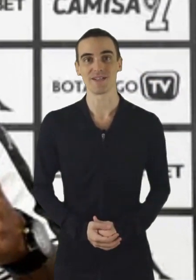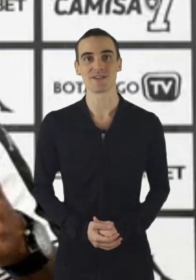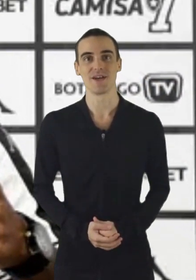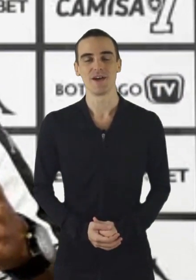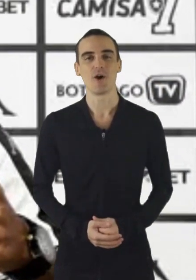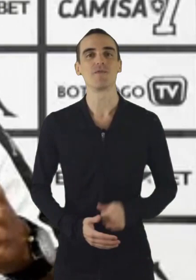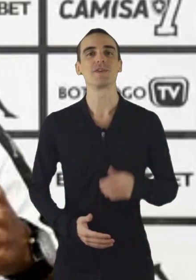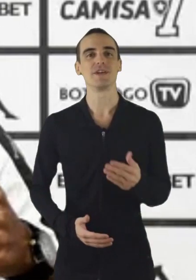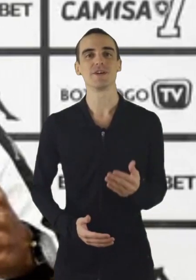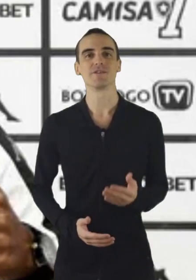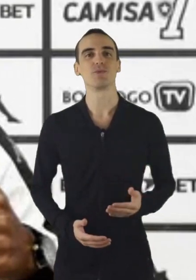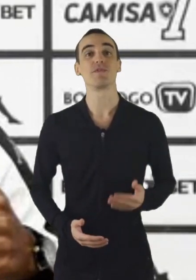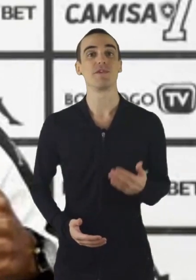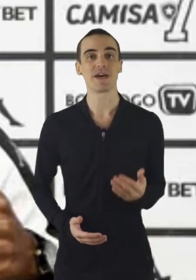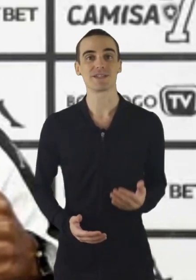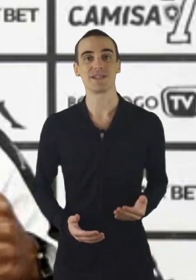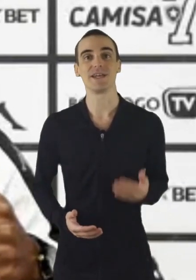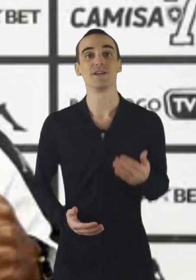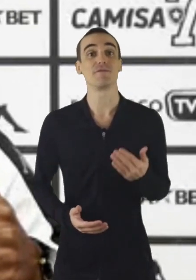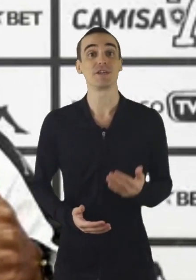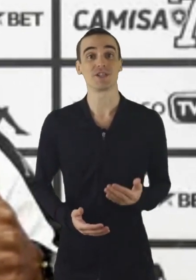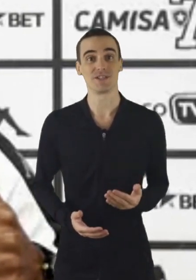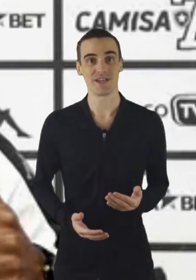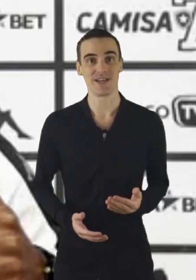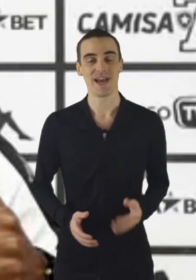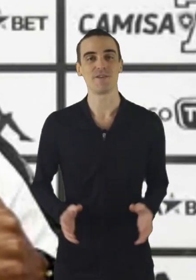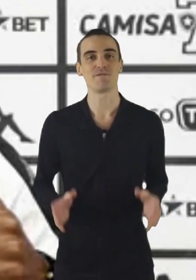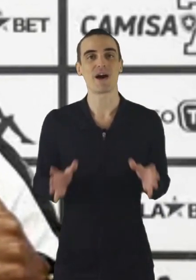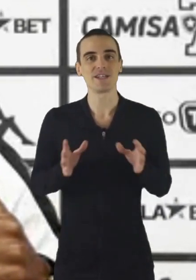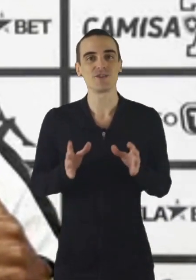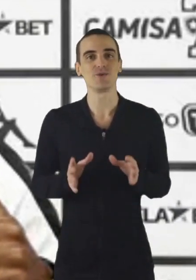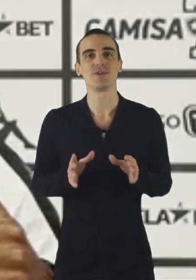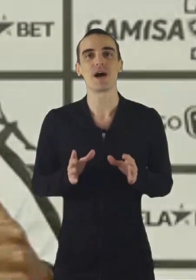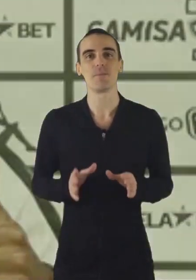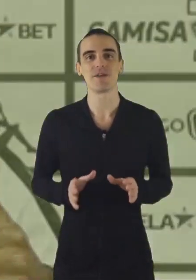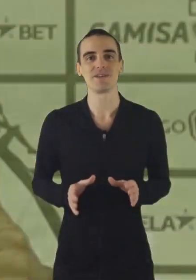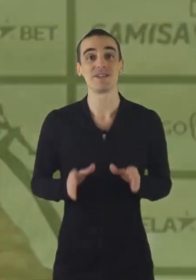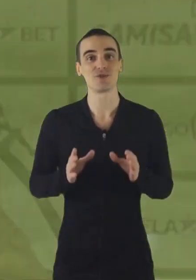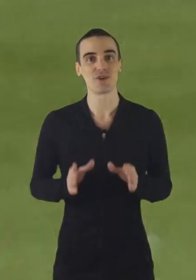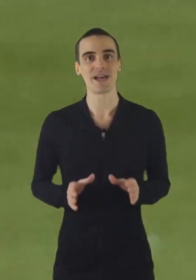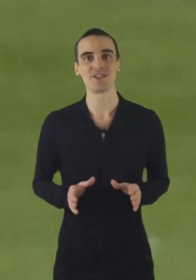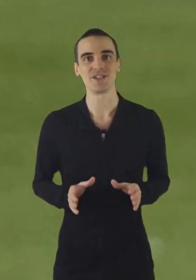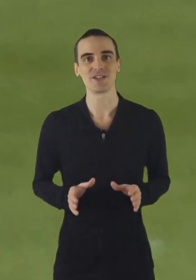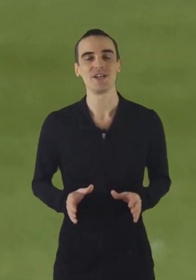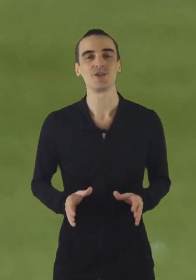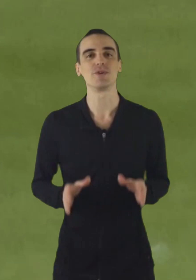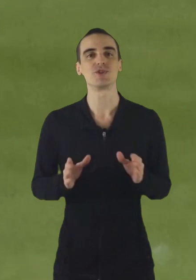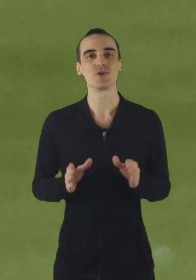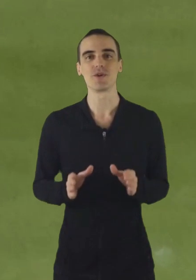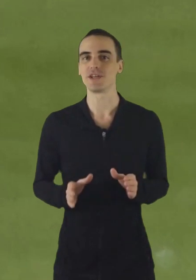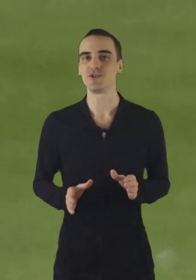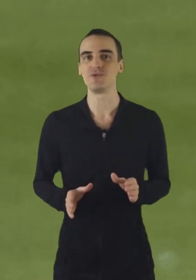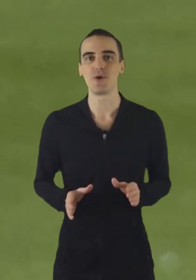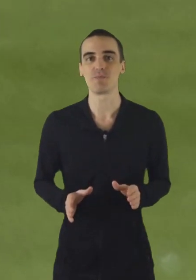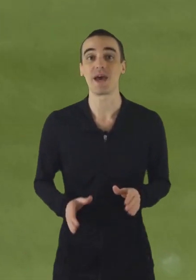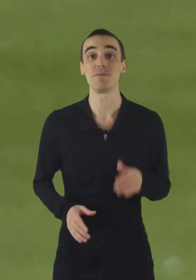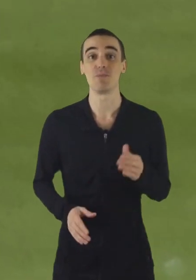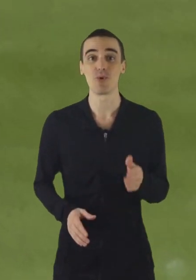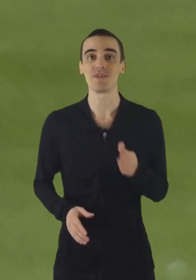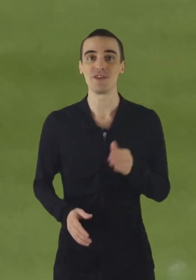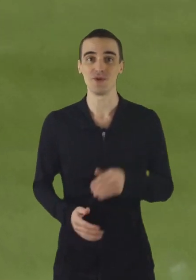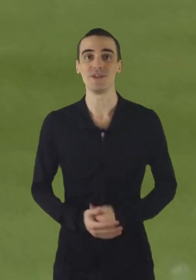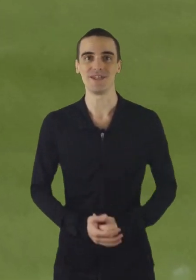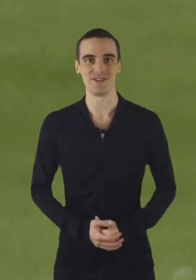milhões de reais por 50% do jovem no entanto o volante ainda não conseguiu empolgar de vez em General Severiano